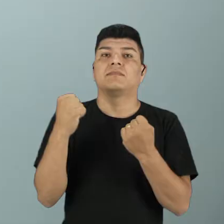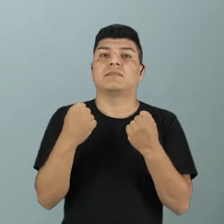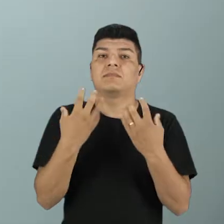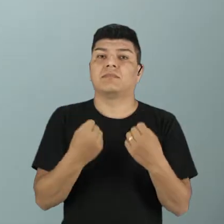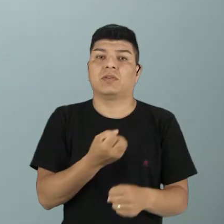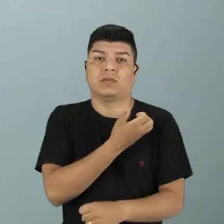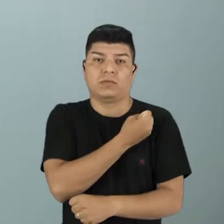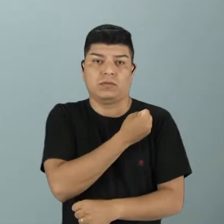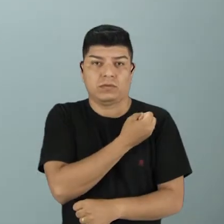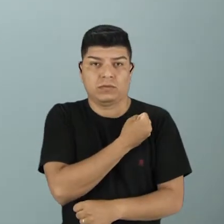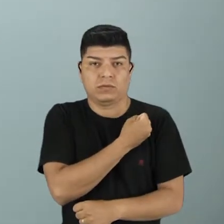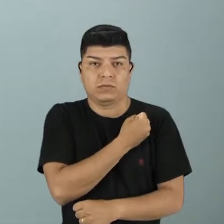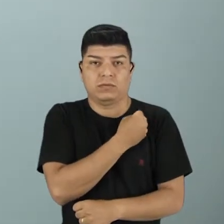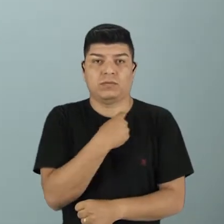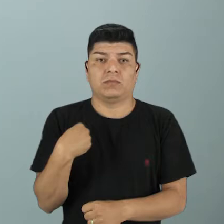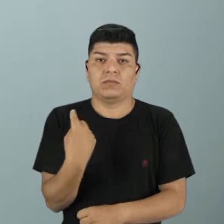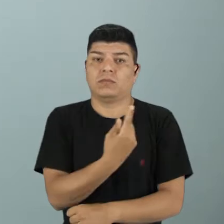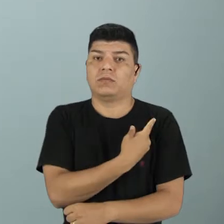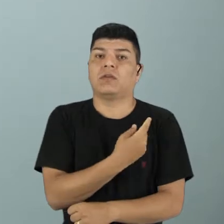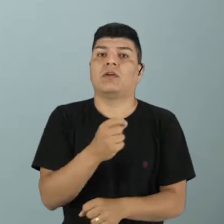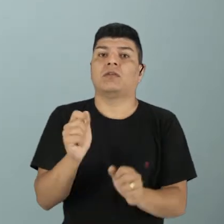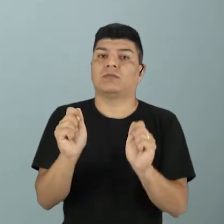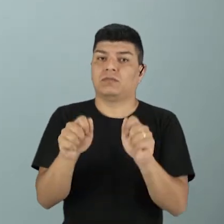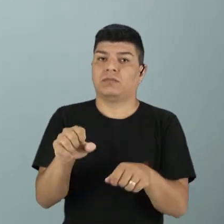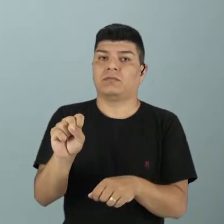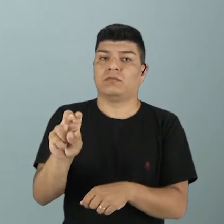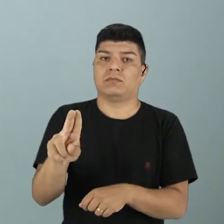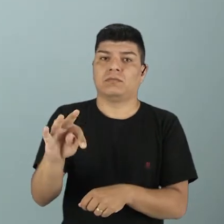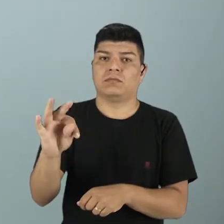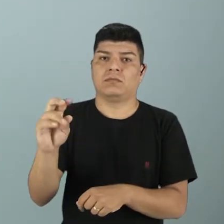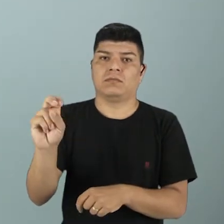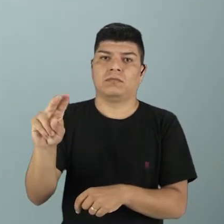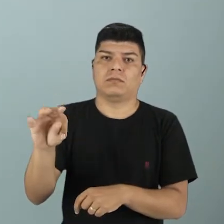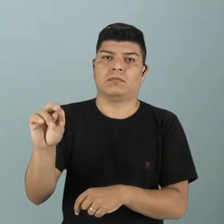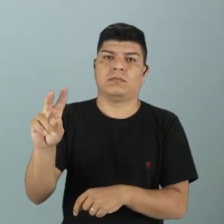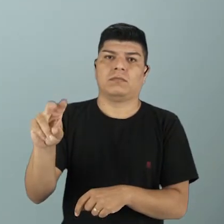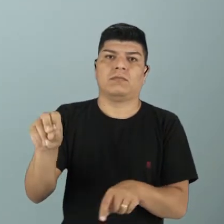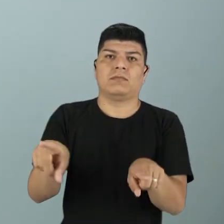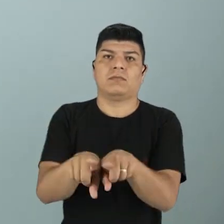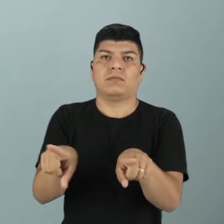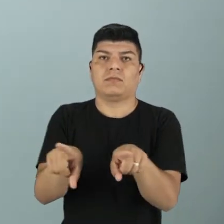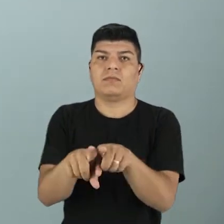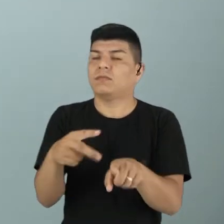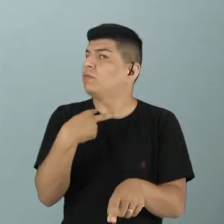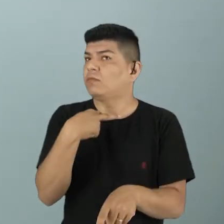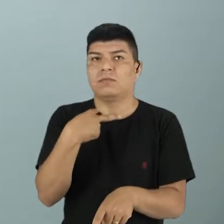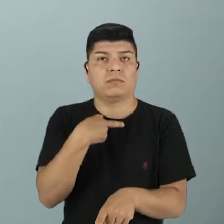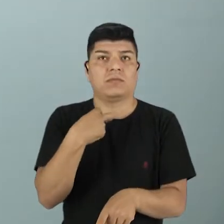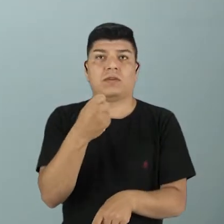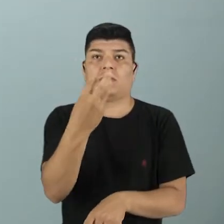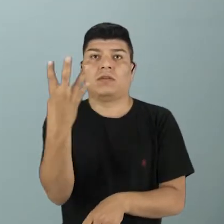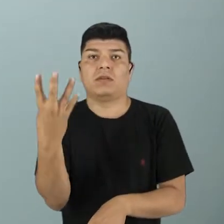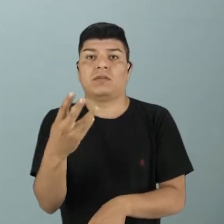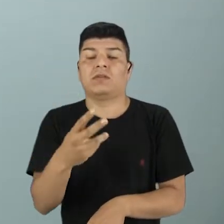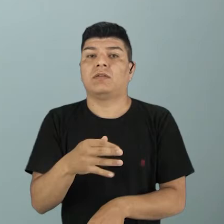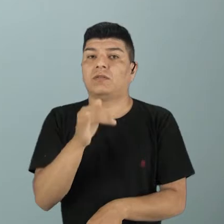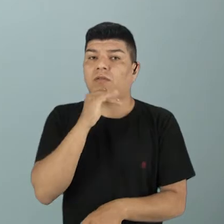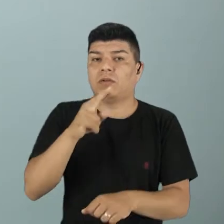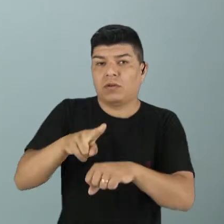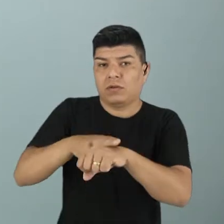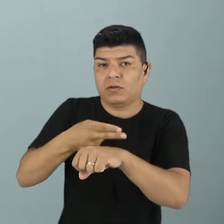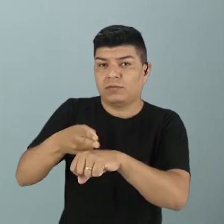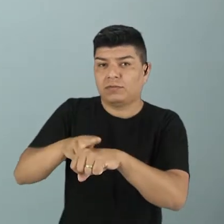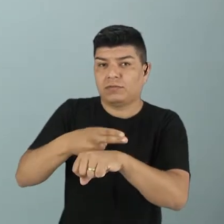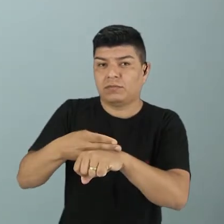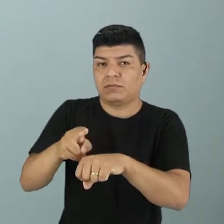o número. O nosso substantivo incontável, ele não pode ser contado, claro. Exemplo, chocolate. Em